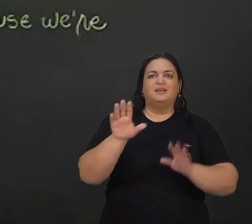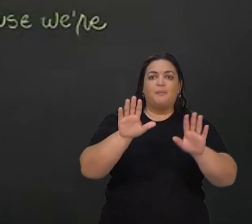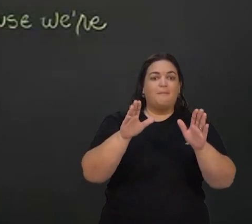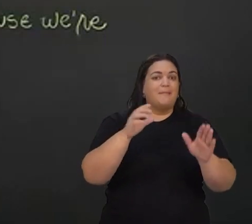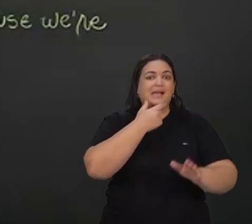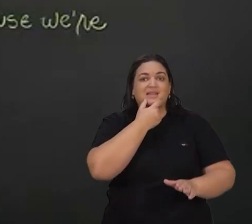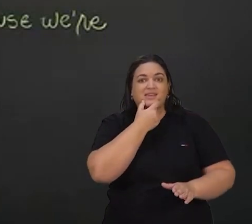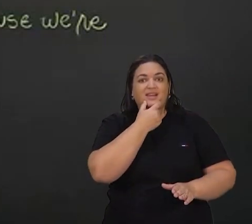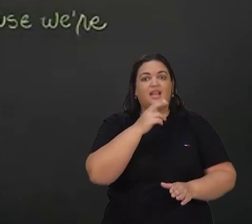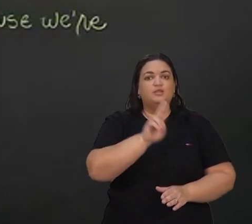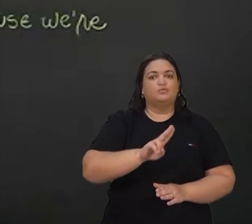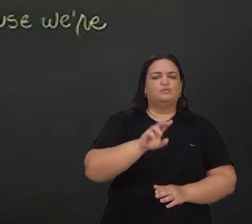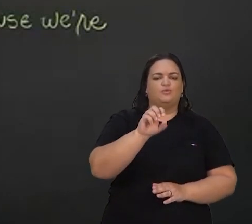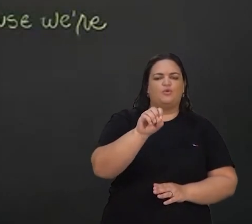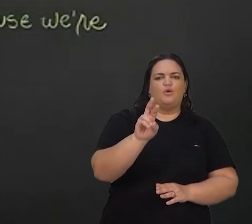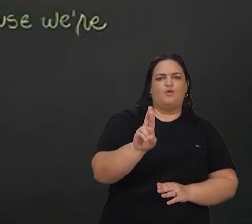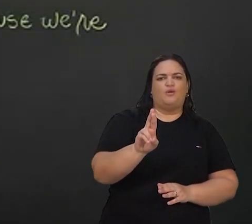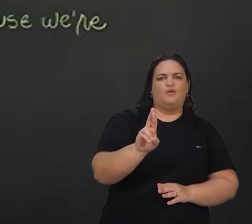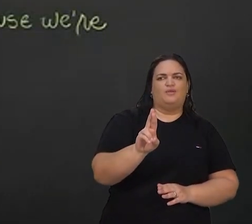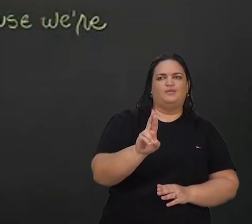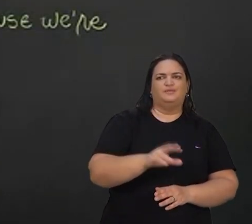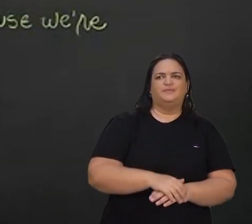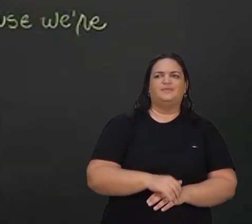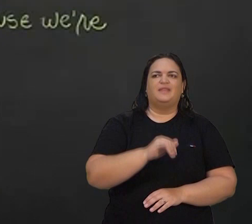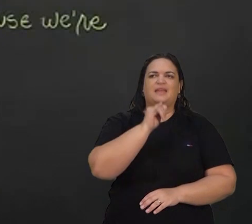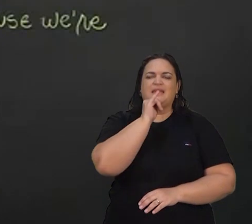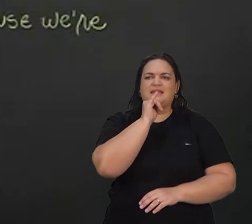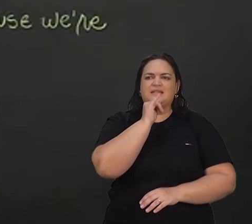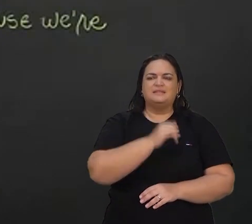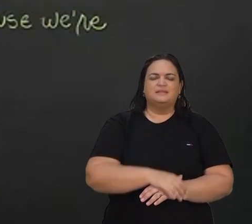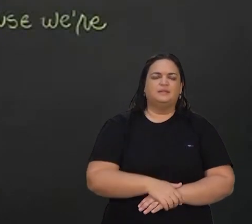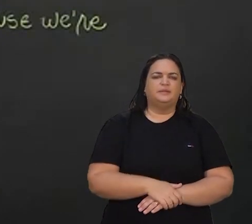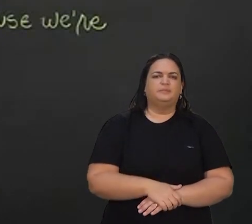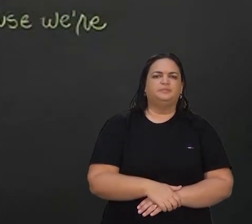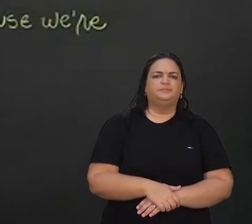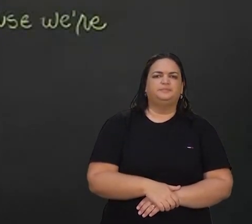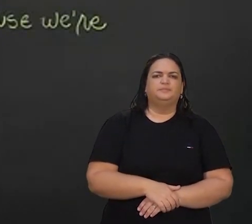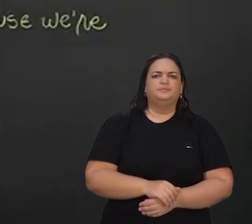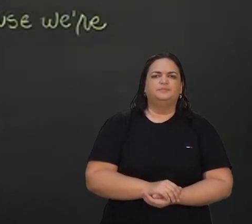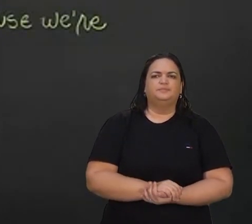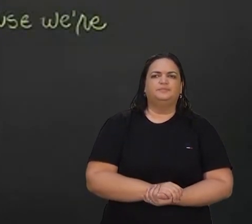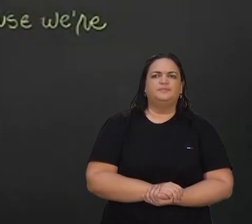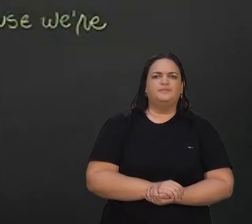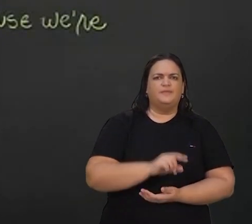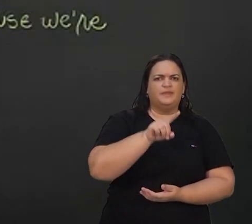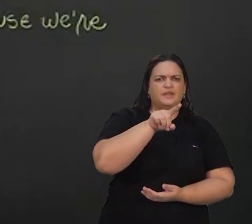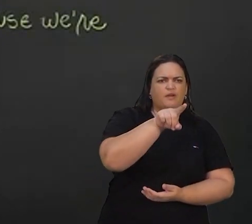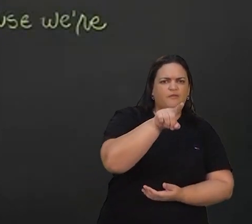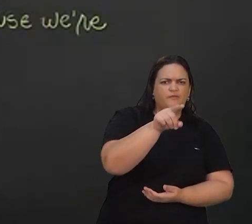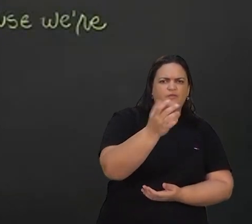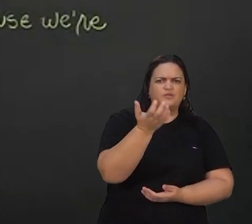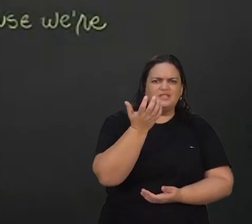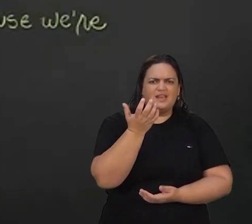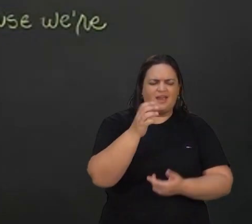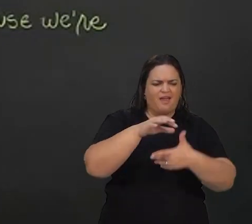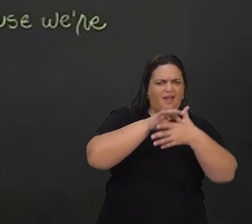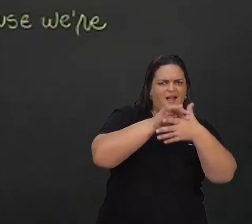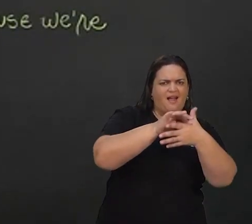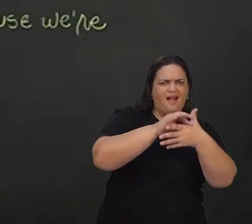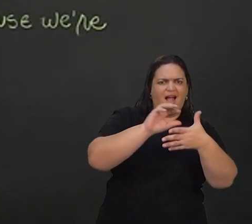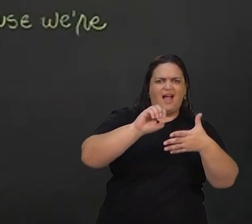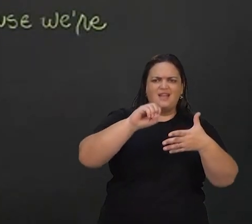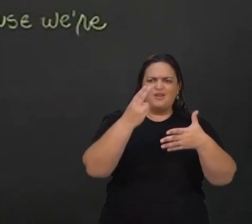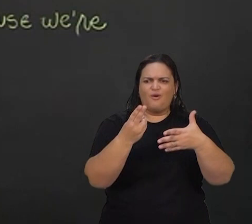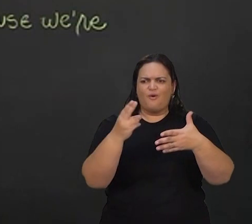Do you want meat or fish? Você quer carne